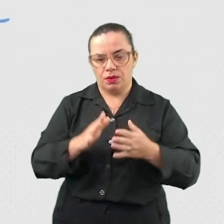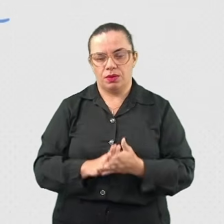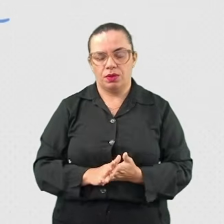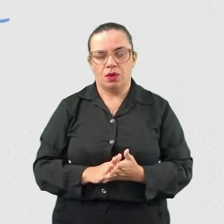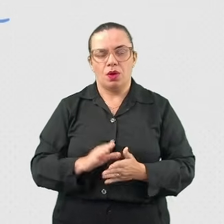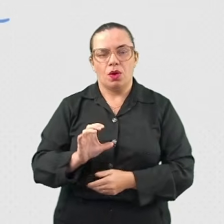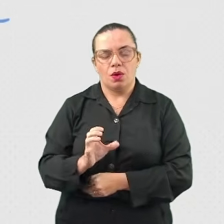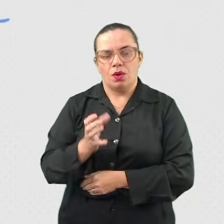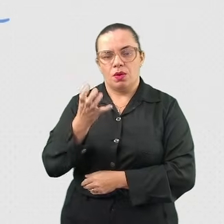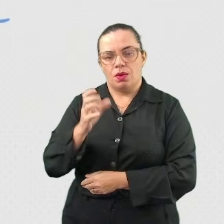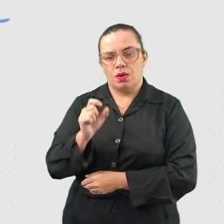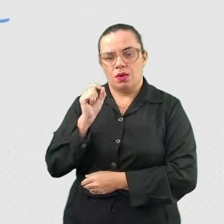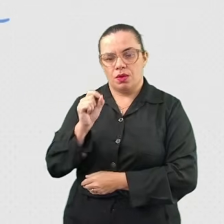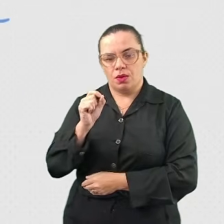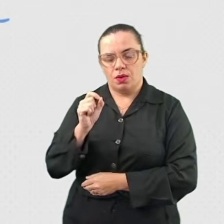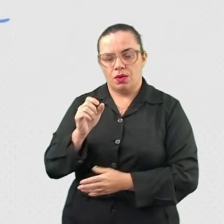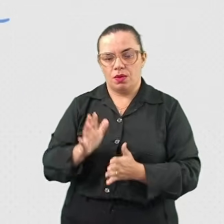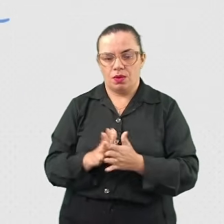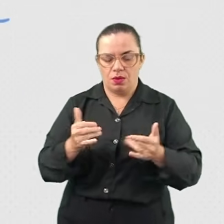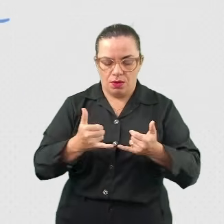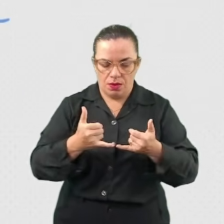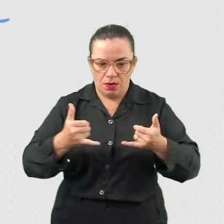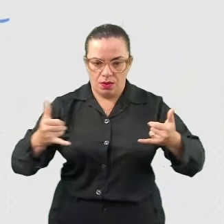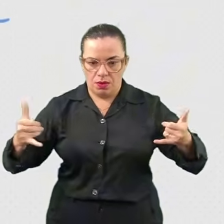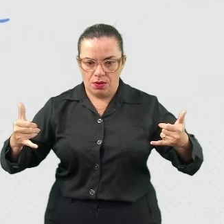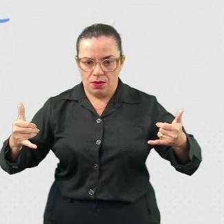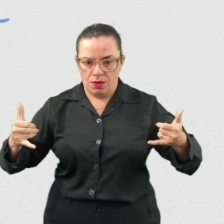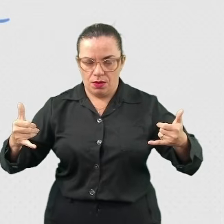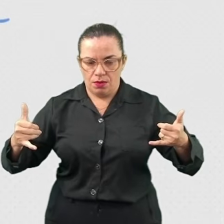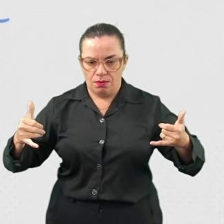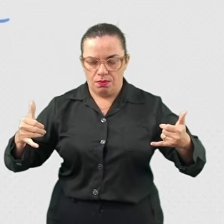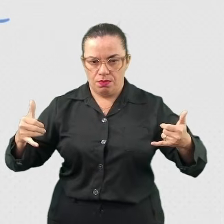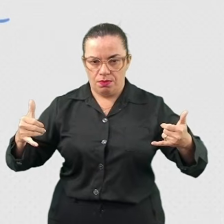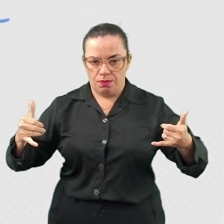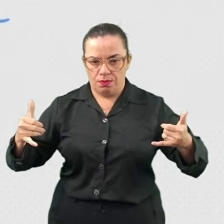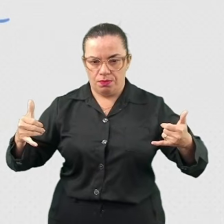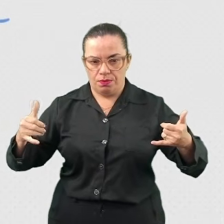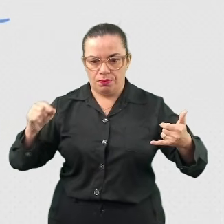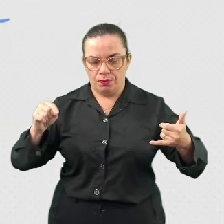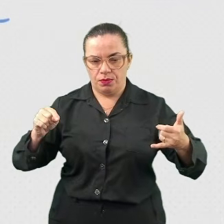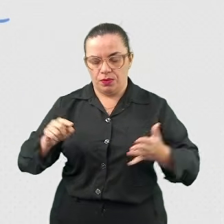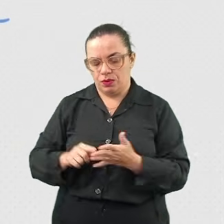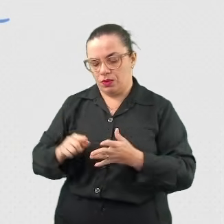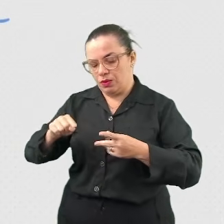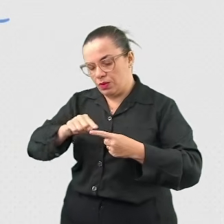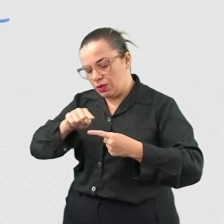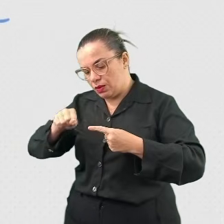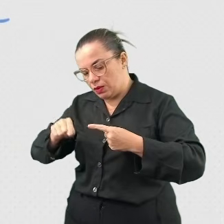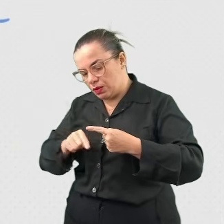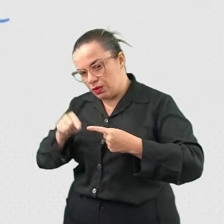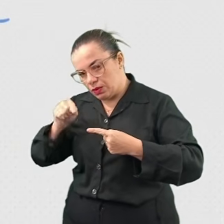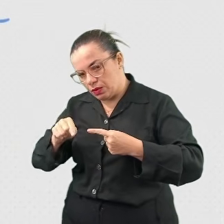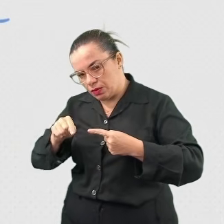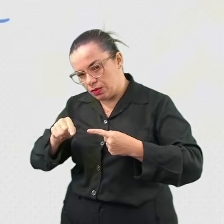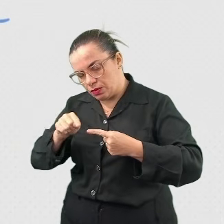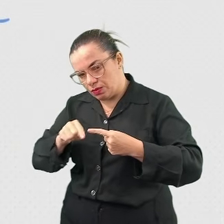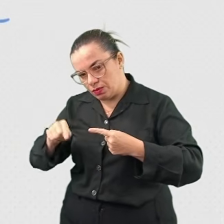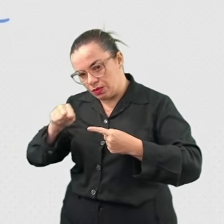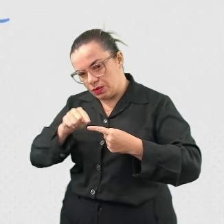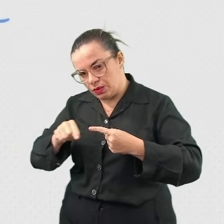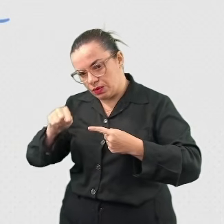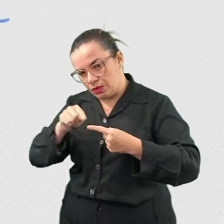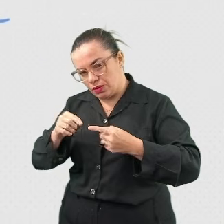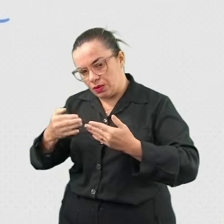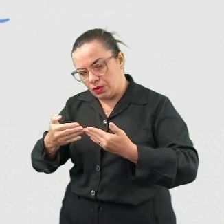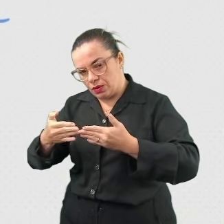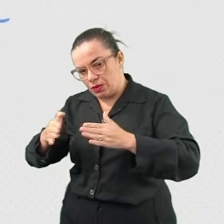aconteceu aqui nesse polígono, prolonguei um lado, e o ângulo com um dos lados do polígono. Então, essa abertura é